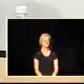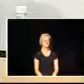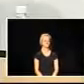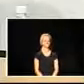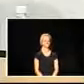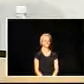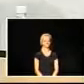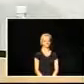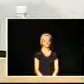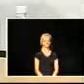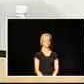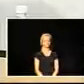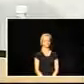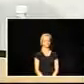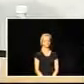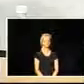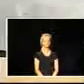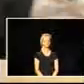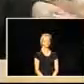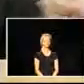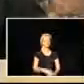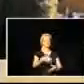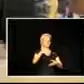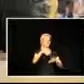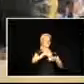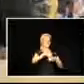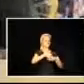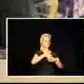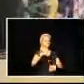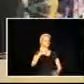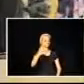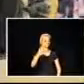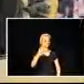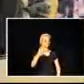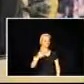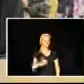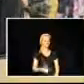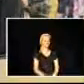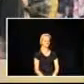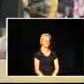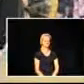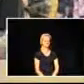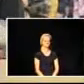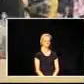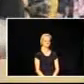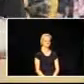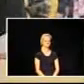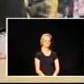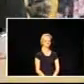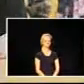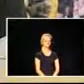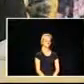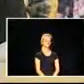3º, essa lei entra em vigor na data de sua publicação. Em votação, aprovado, declaro aprovado o projeto de lei ordinária